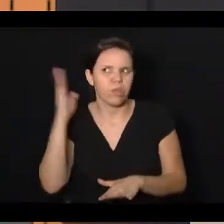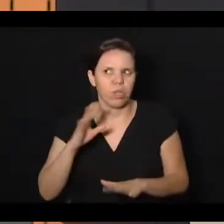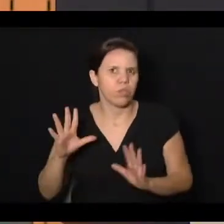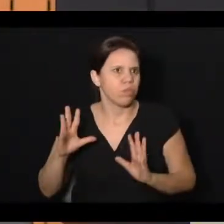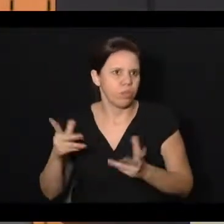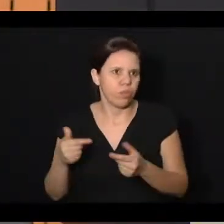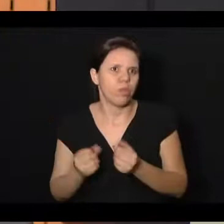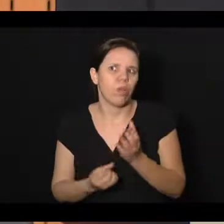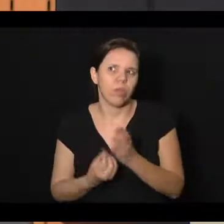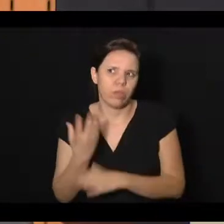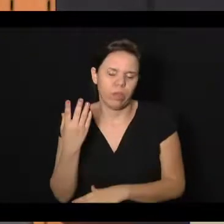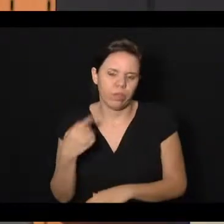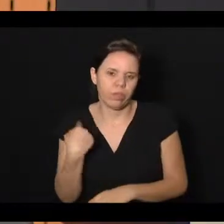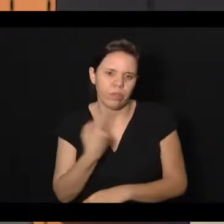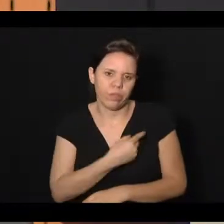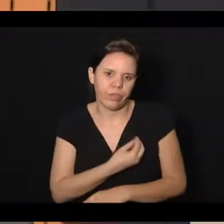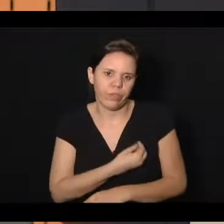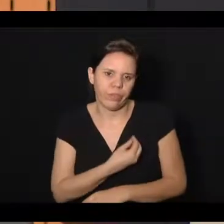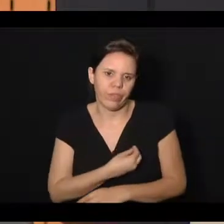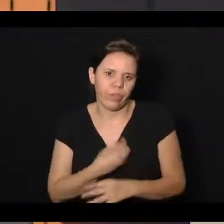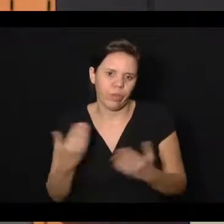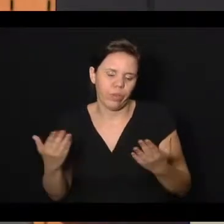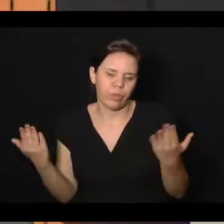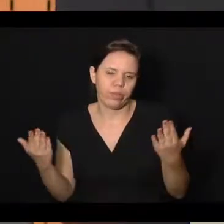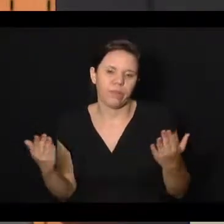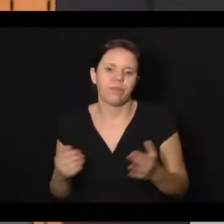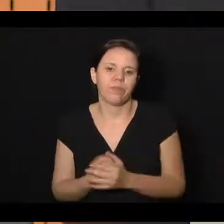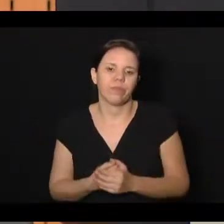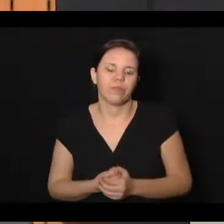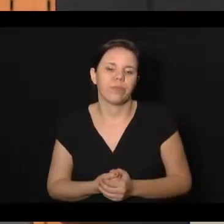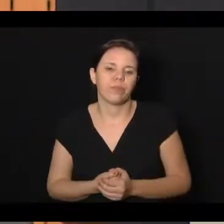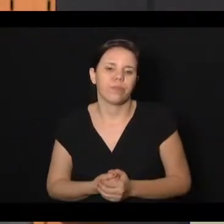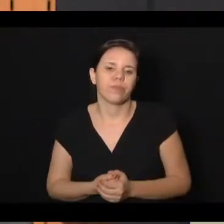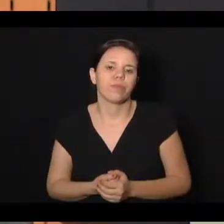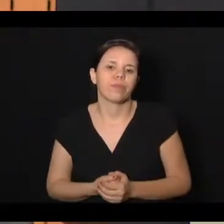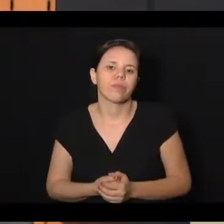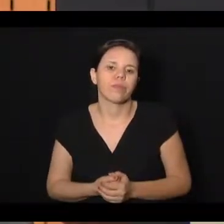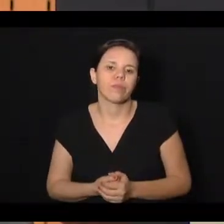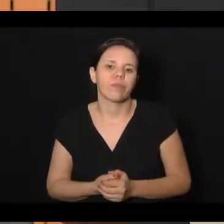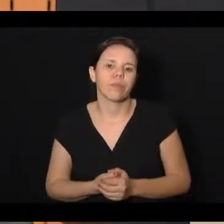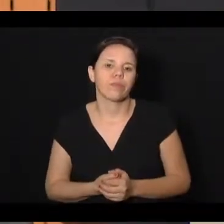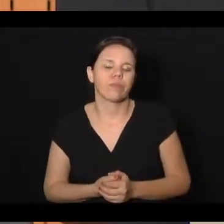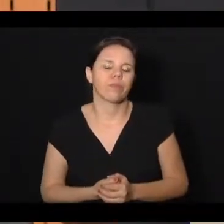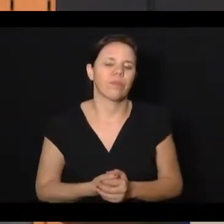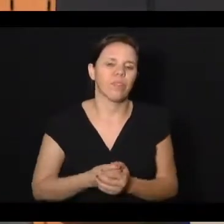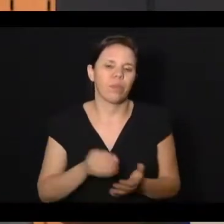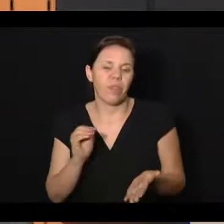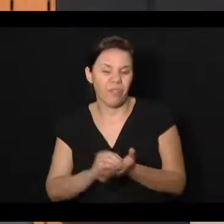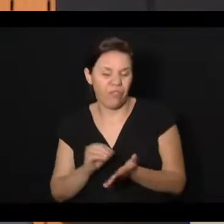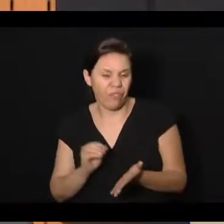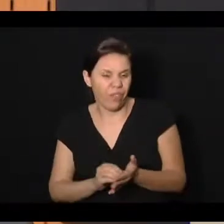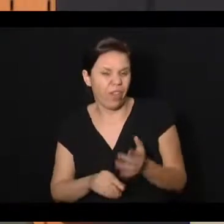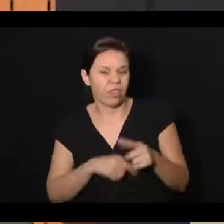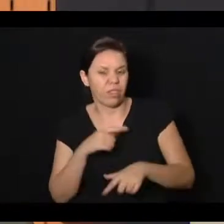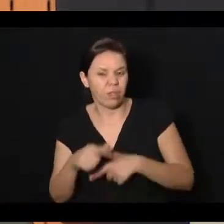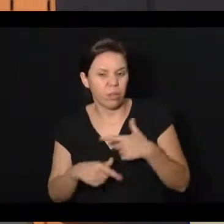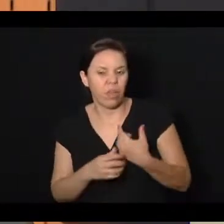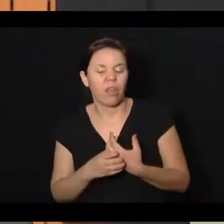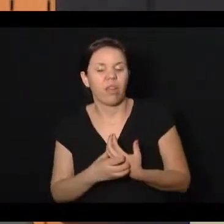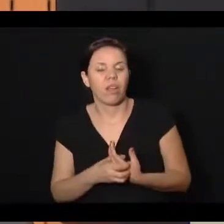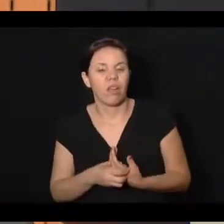mesmo o que a gente está vivendo hoje acaba é com a falta de oferta de trabalho